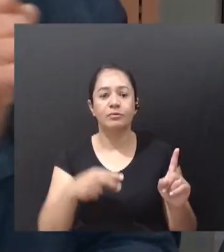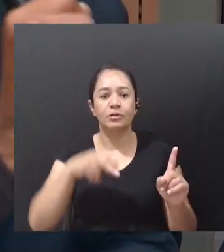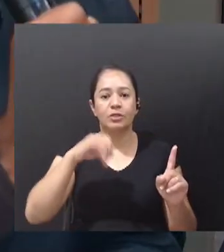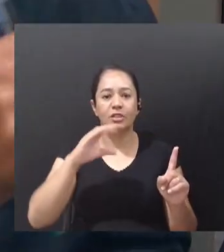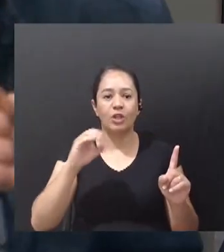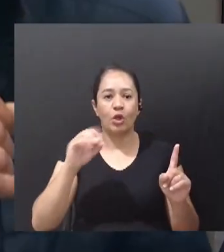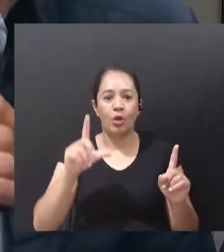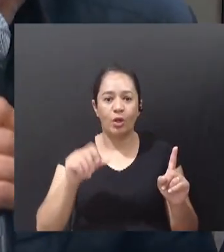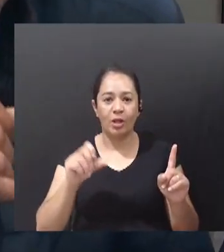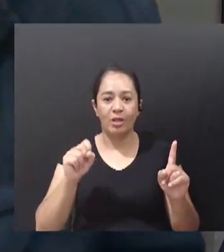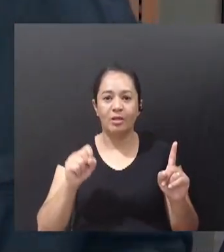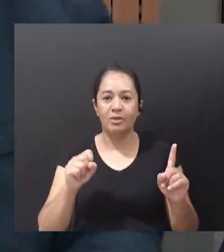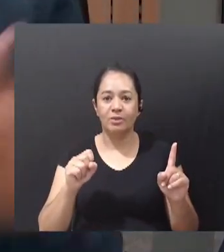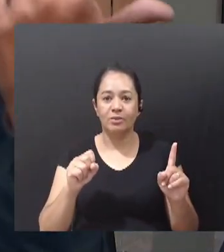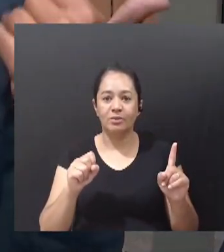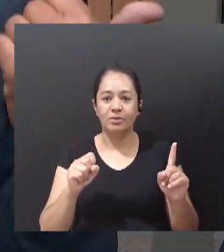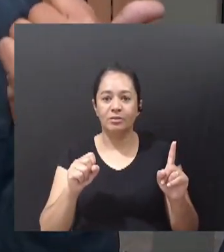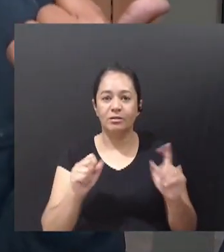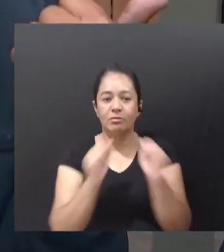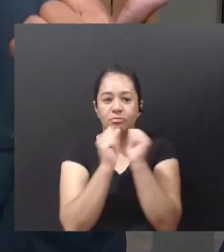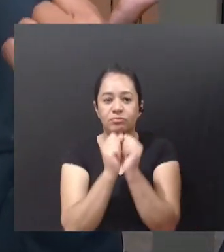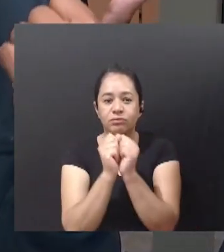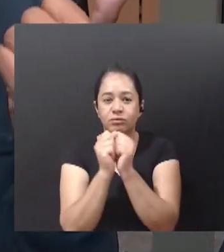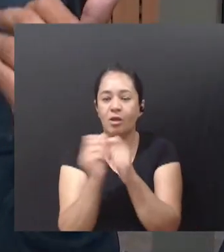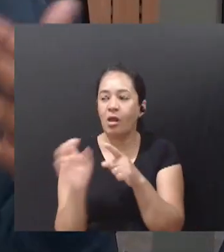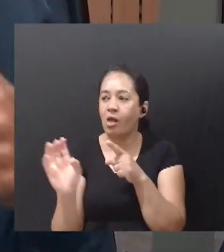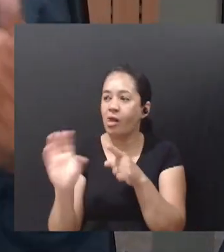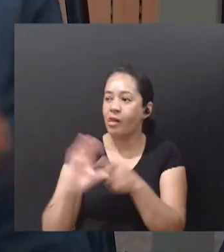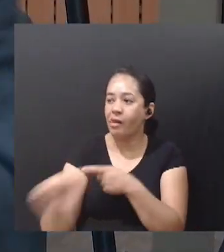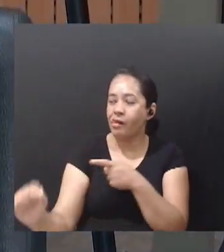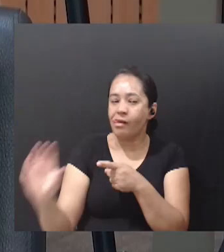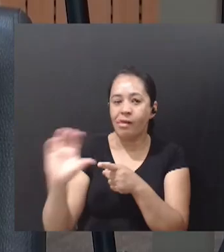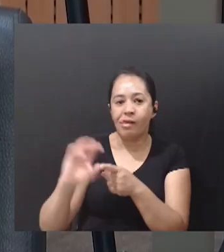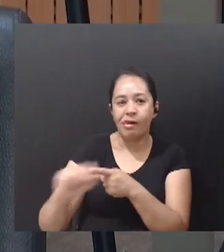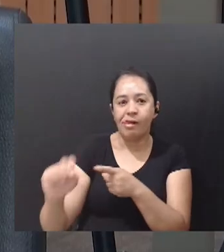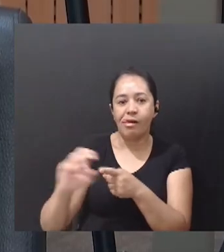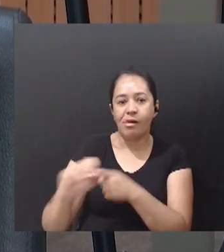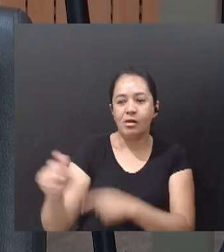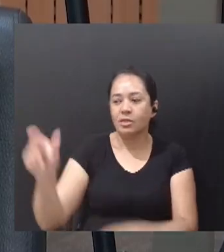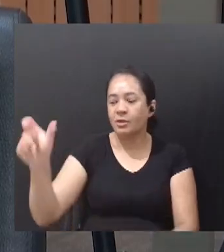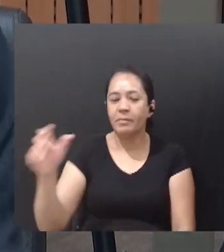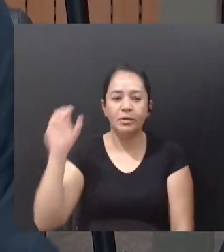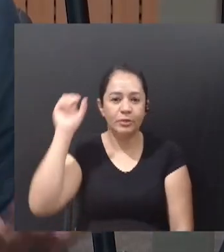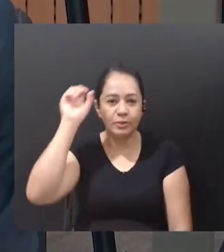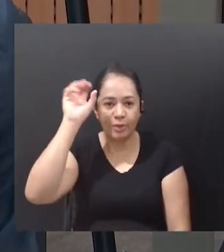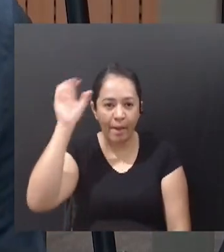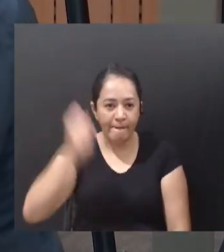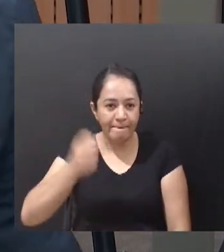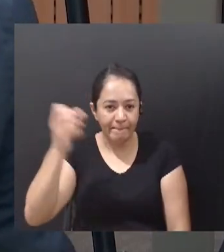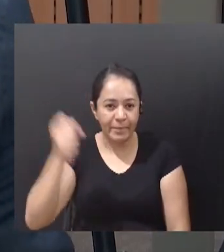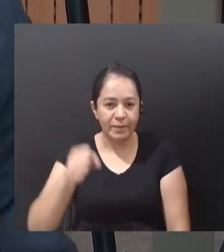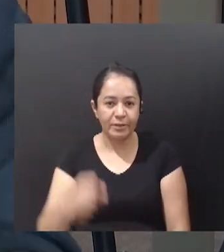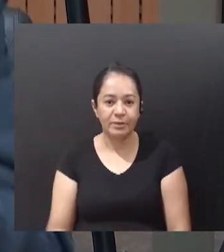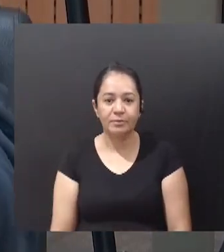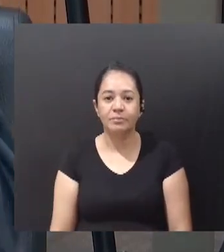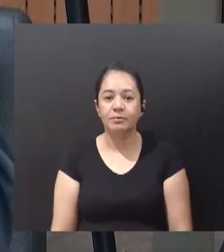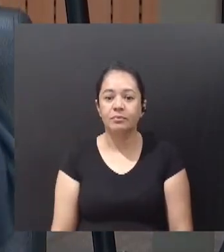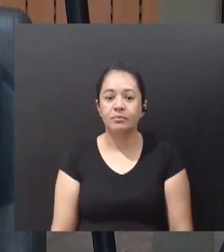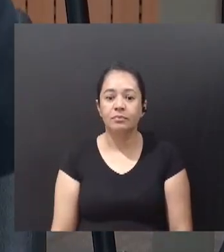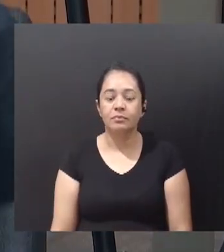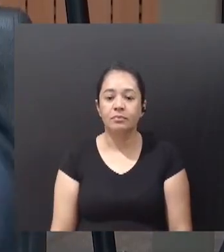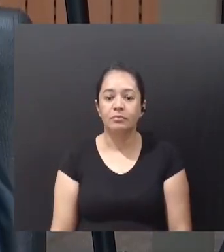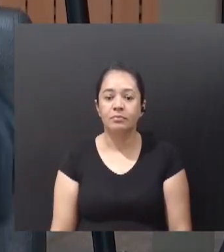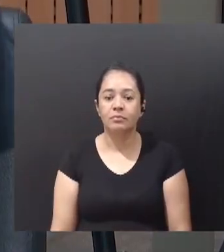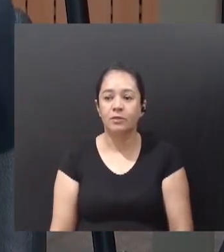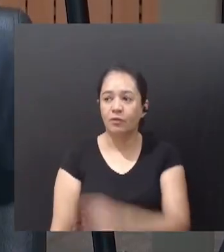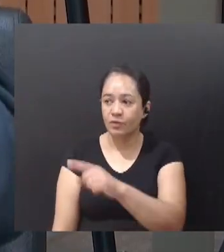escravo que puxava o saco do branco. Ele foi o Smith, ele não era nem abolicionista, né? A gente estava conversando aquele dia, não era. Então, você vai ser o